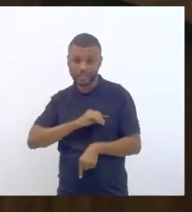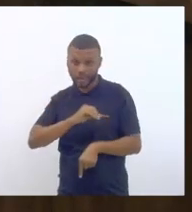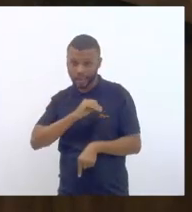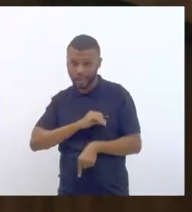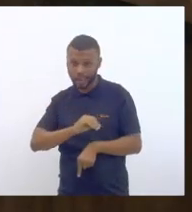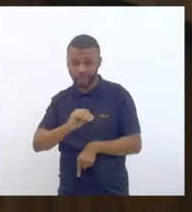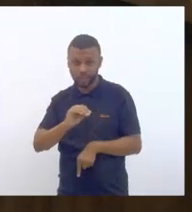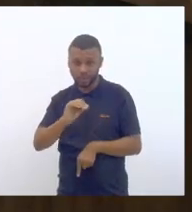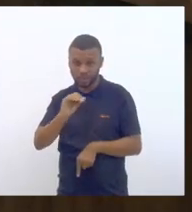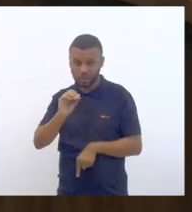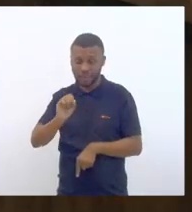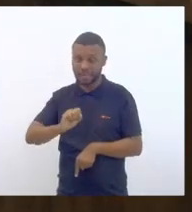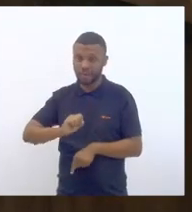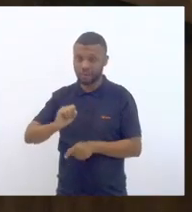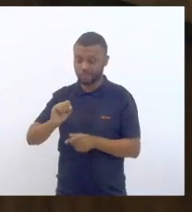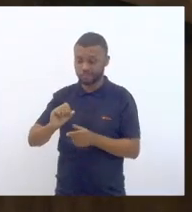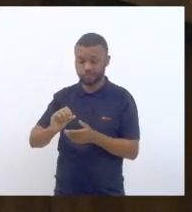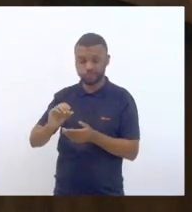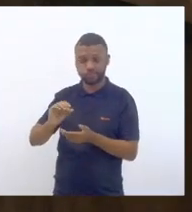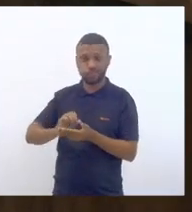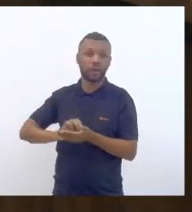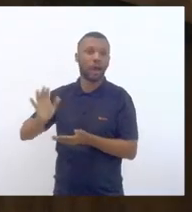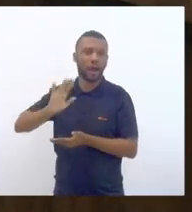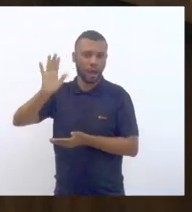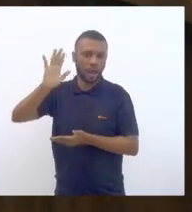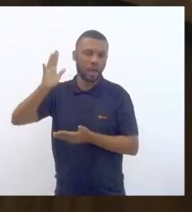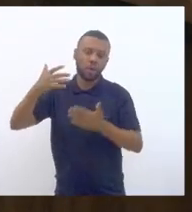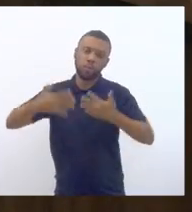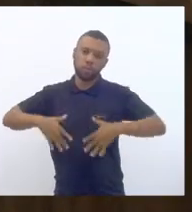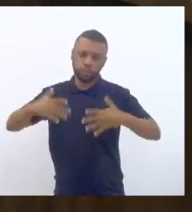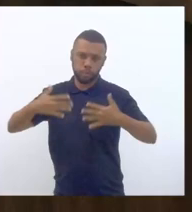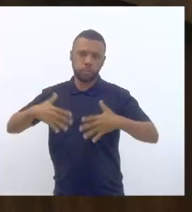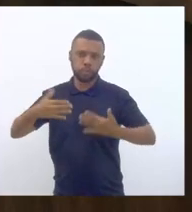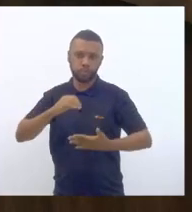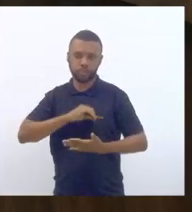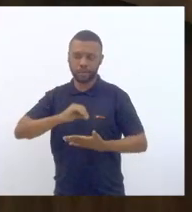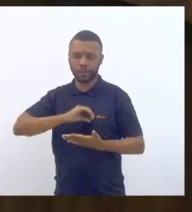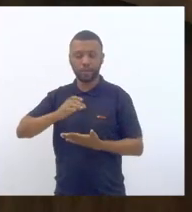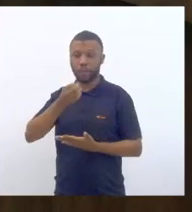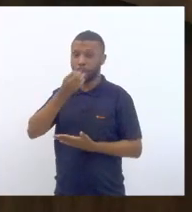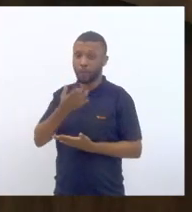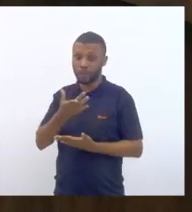são salários baixos. E a gente ter o sistema de transporte como está,